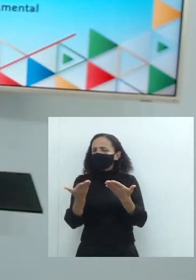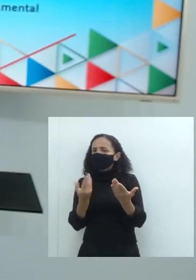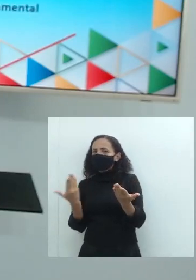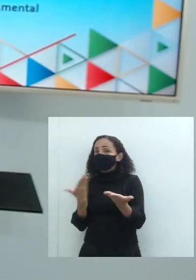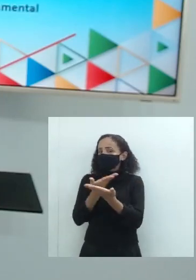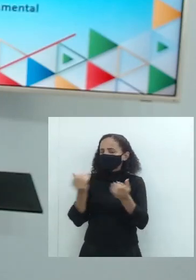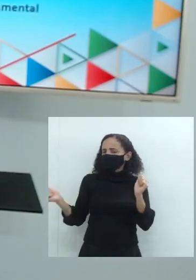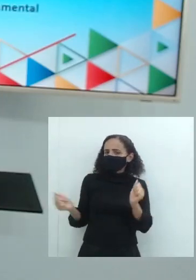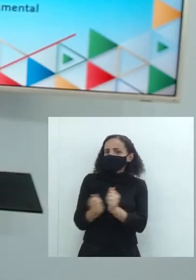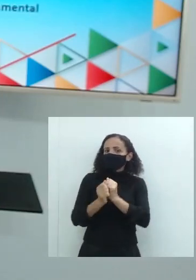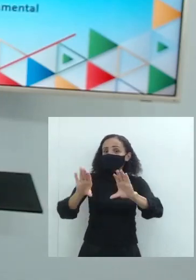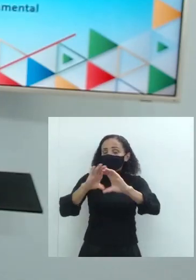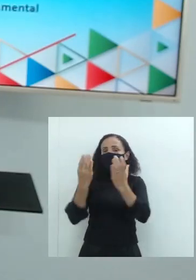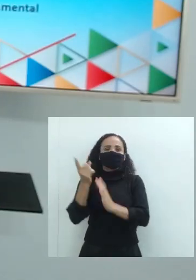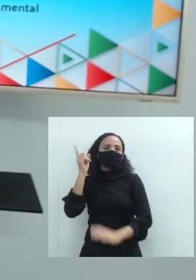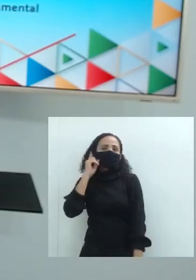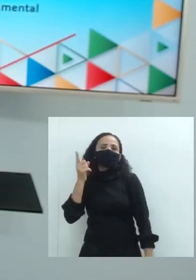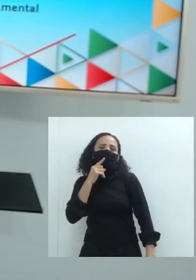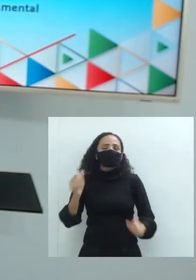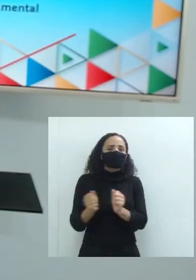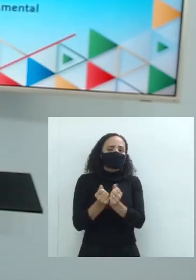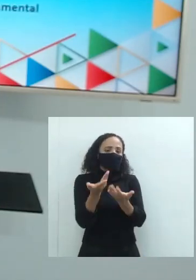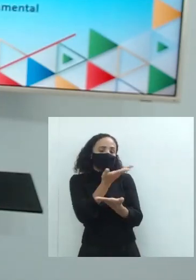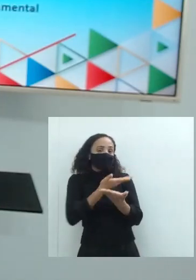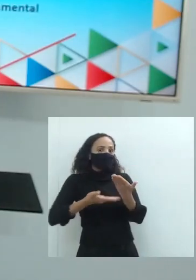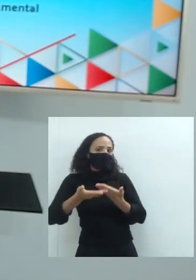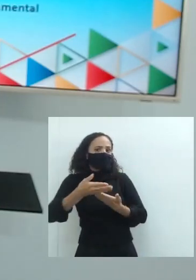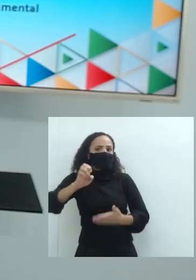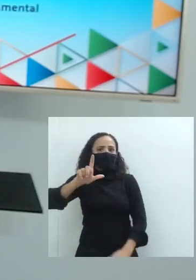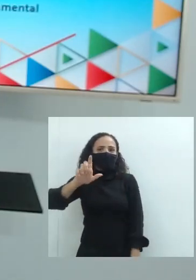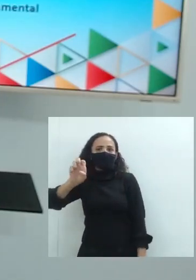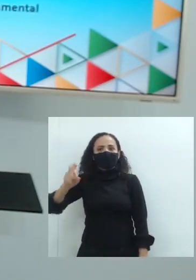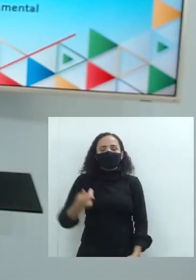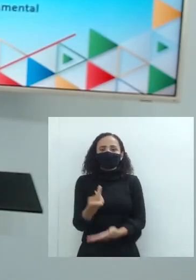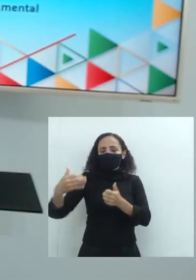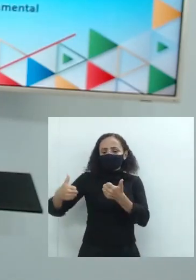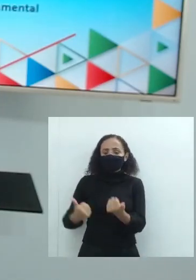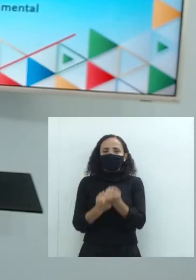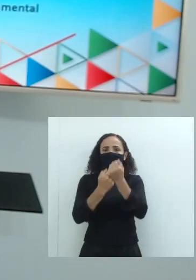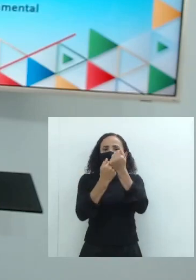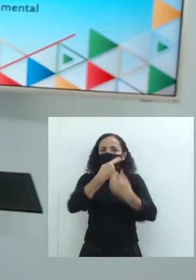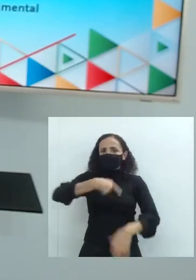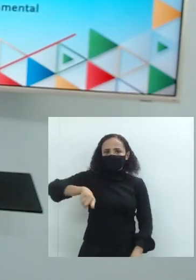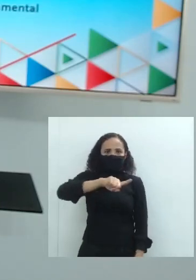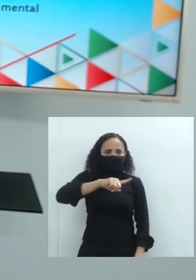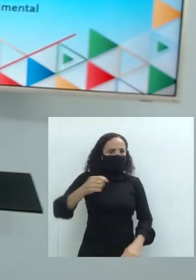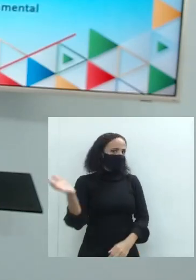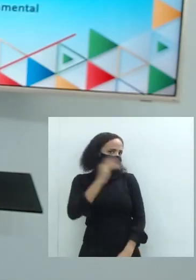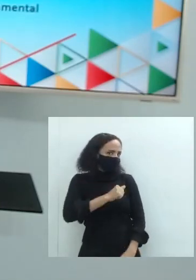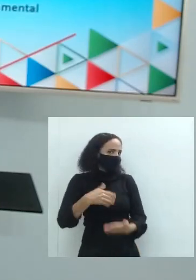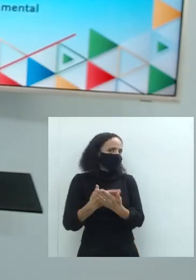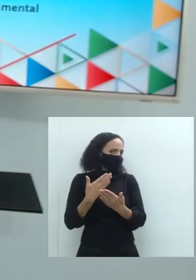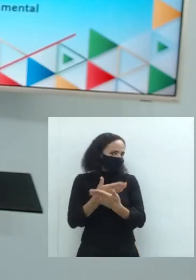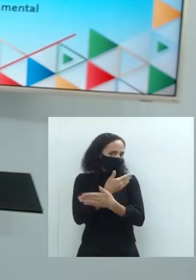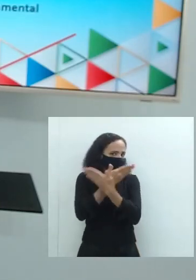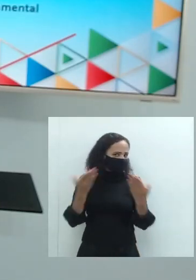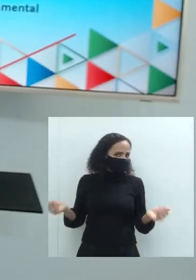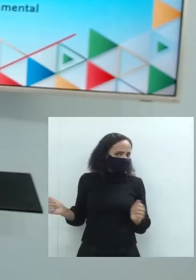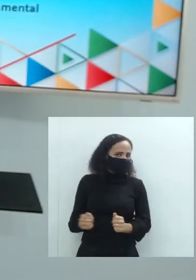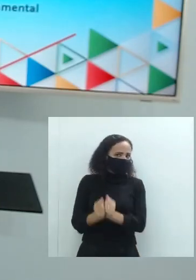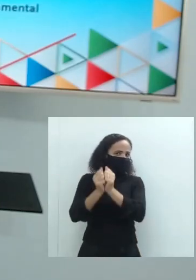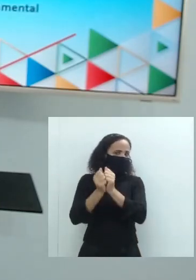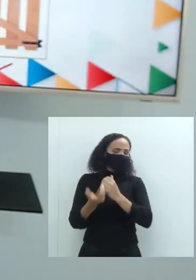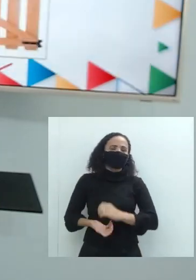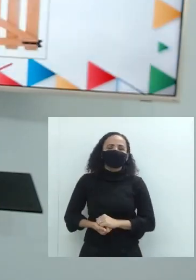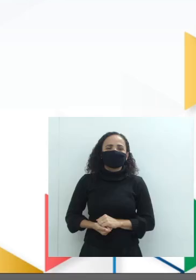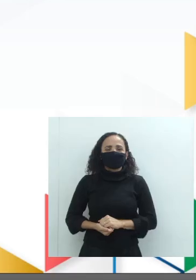para vocês. E a Ellen lá, que vocês não estão vendo, mas está dando suporte técnico para a gente. Vamos lá então com a nossa equipe completa para